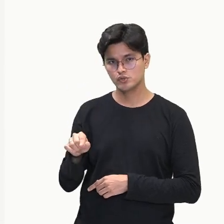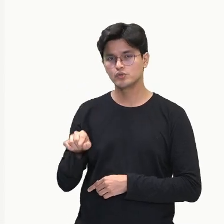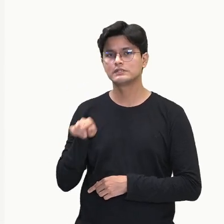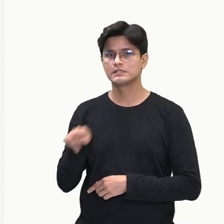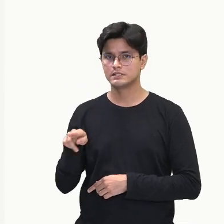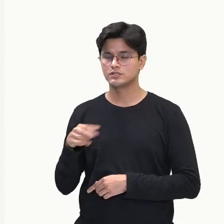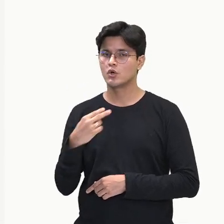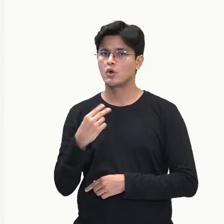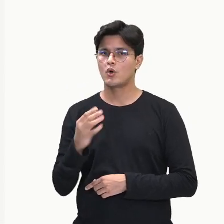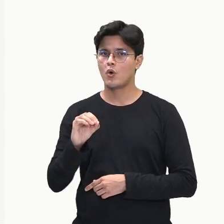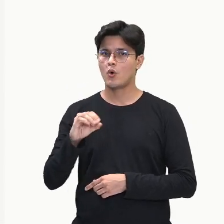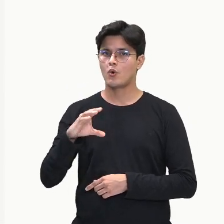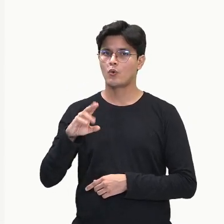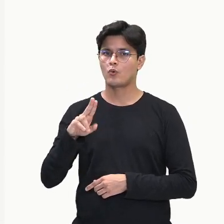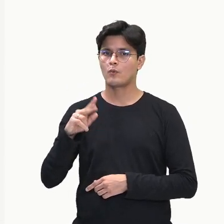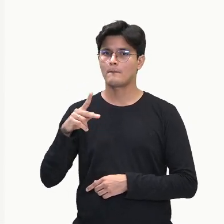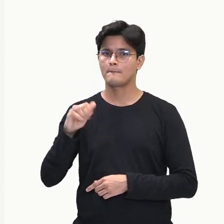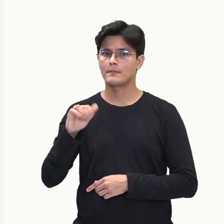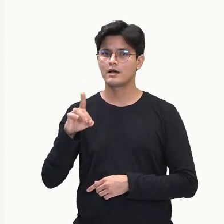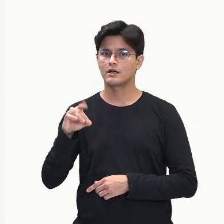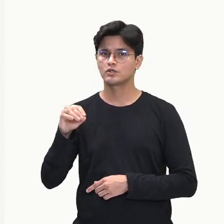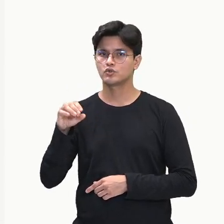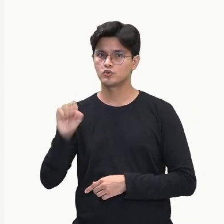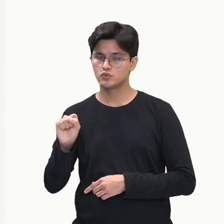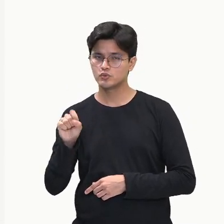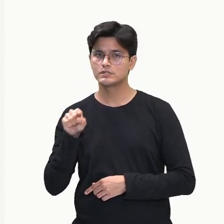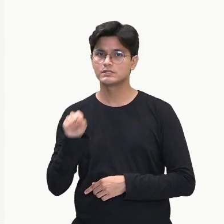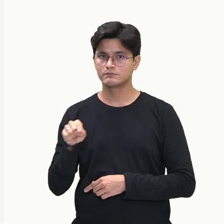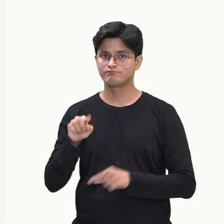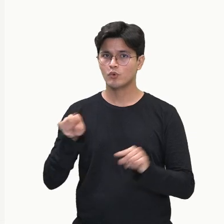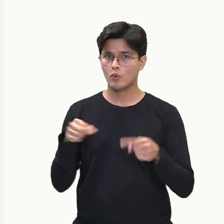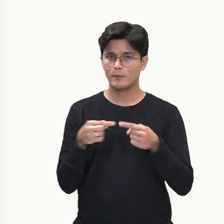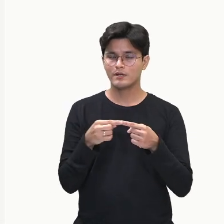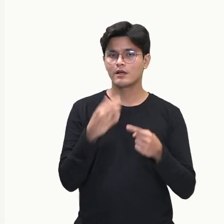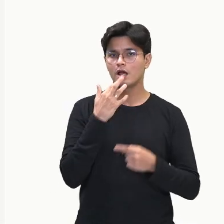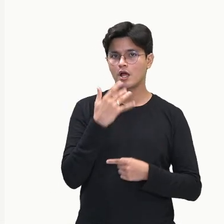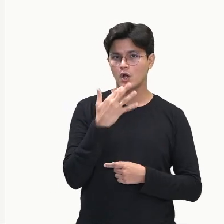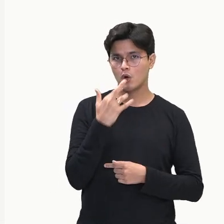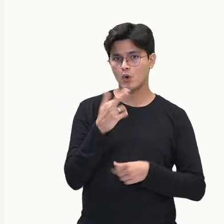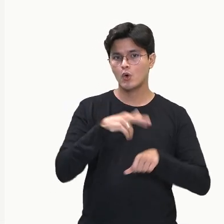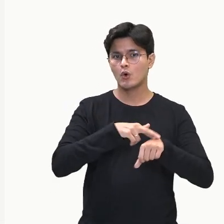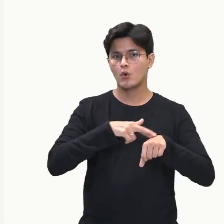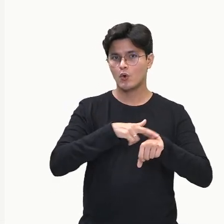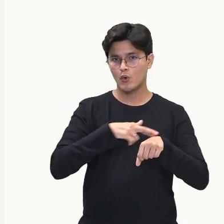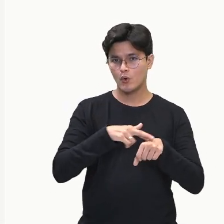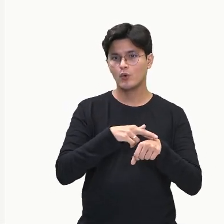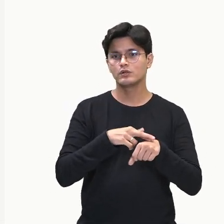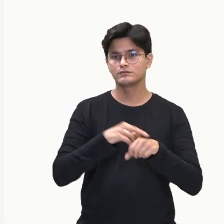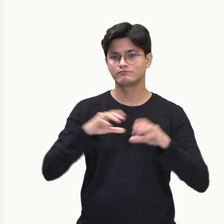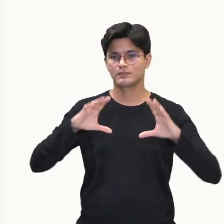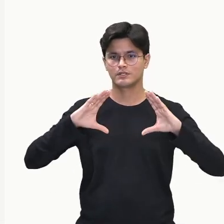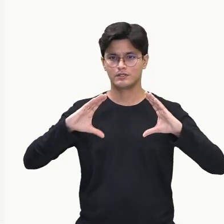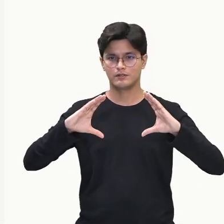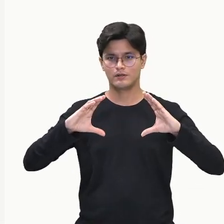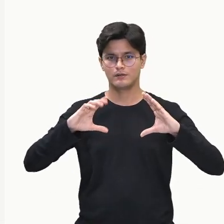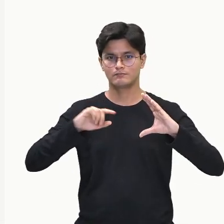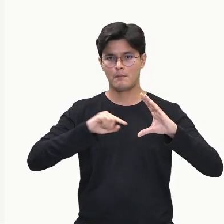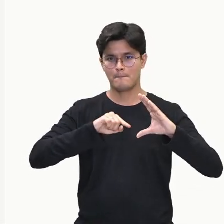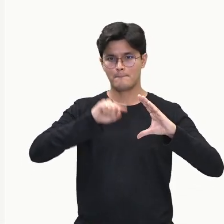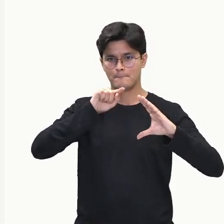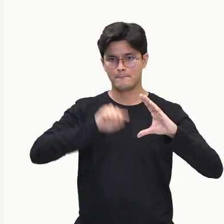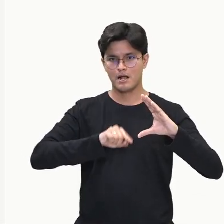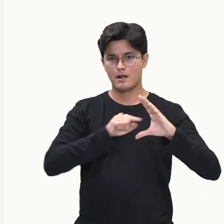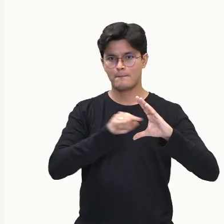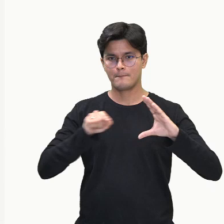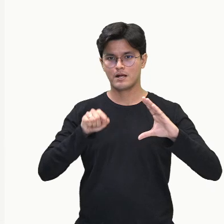da cor da legenda com essa maior fatia da pizza que está se apresentando, não é isso? Já